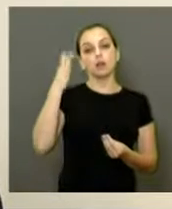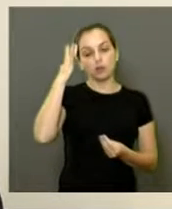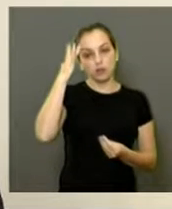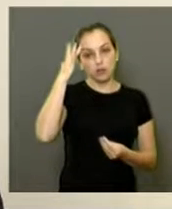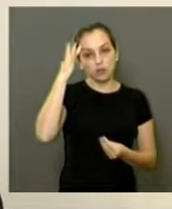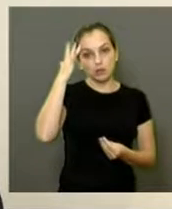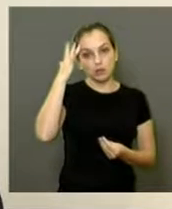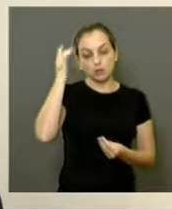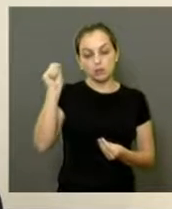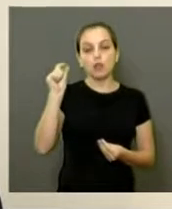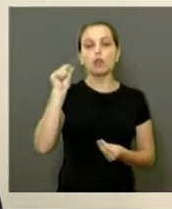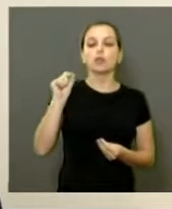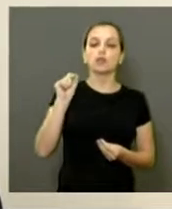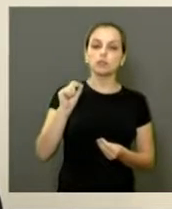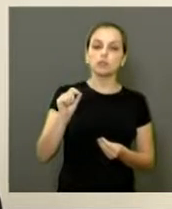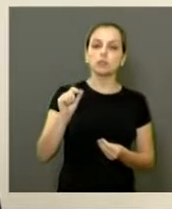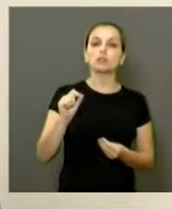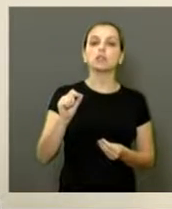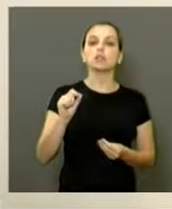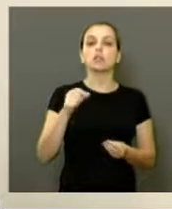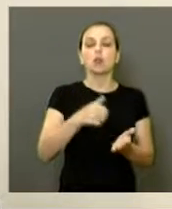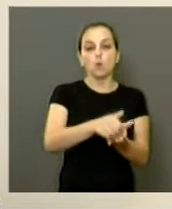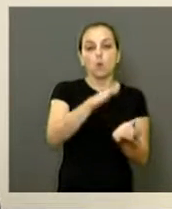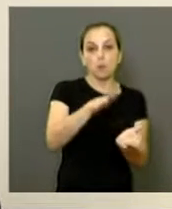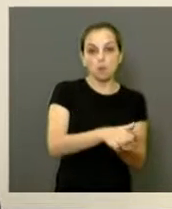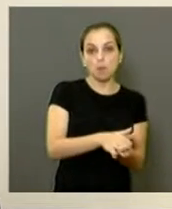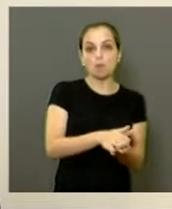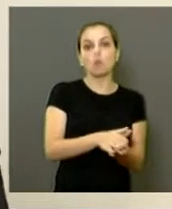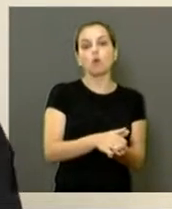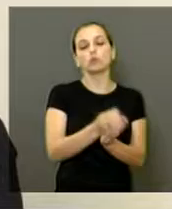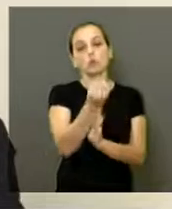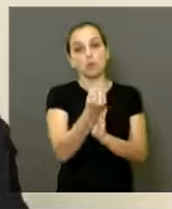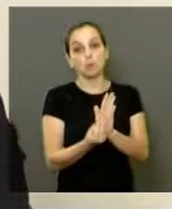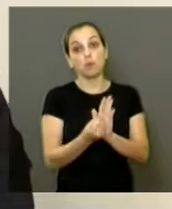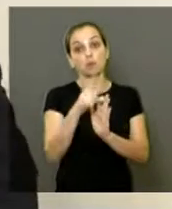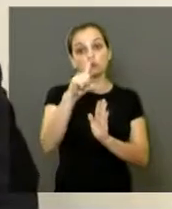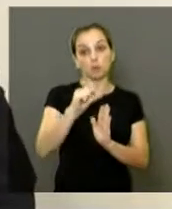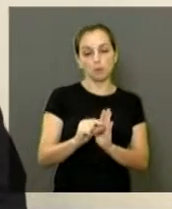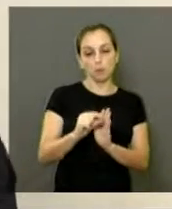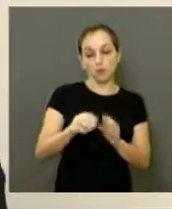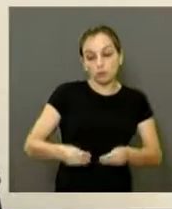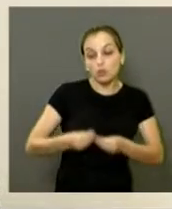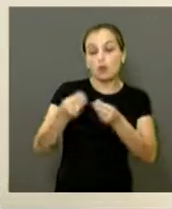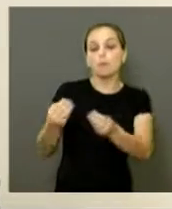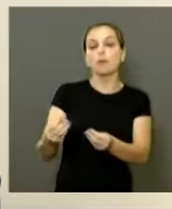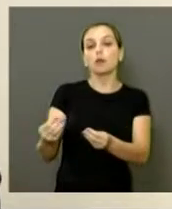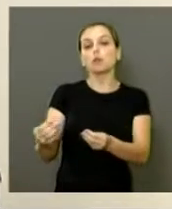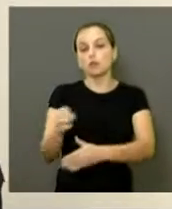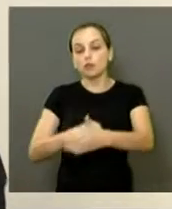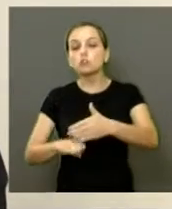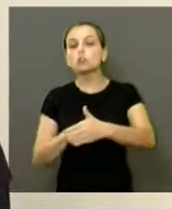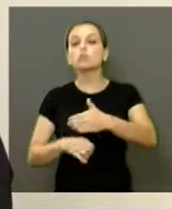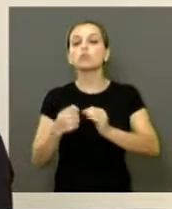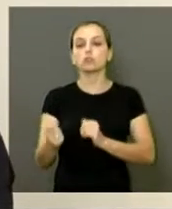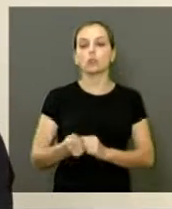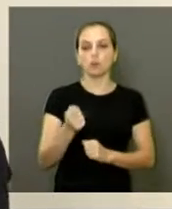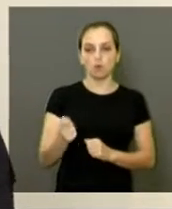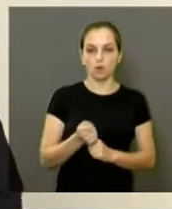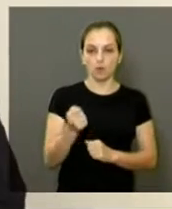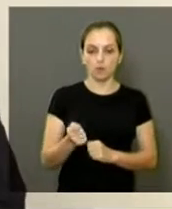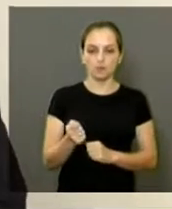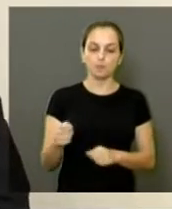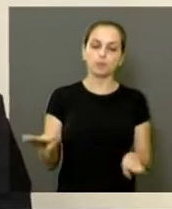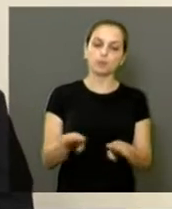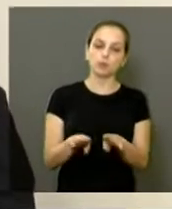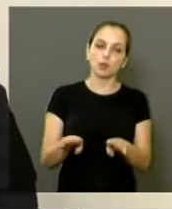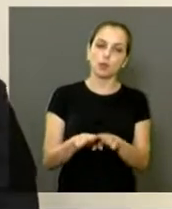indevido ou inferior de impostos né e quanta sendo repassado às entidades assistenciais e também